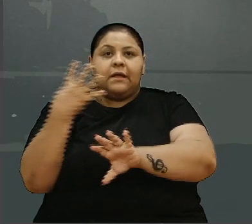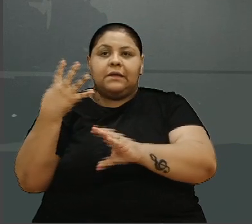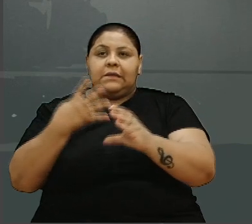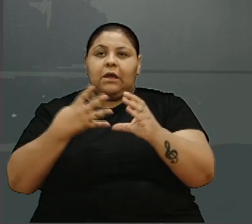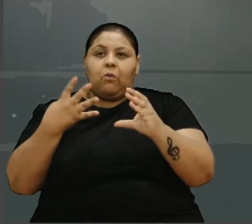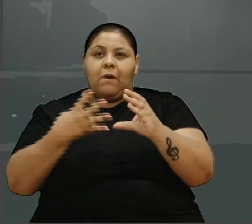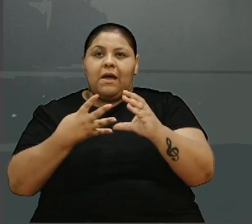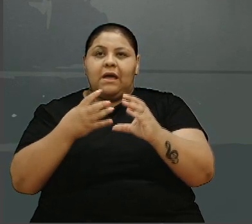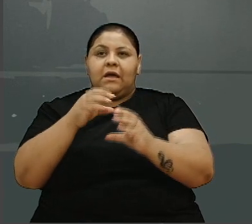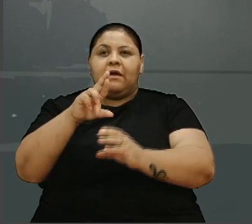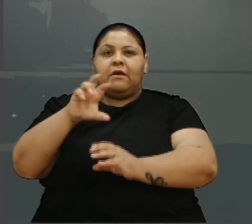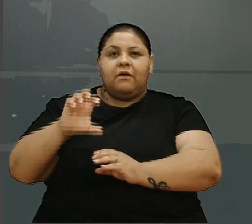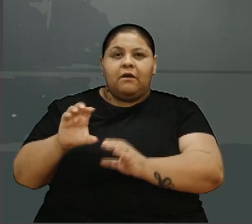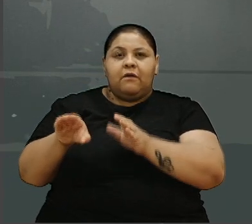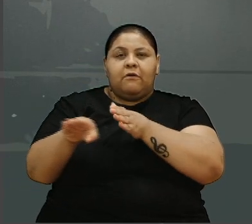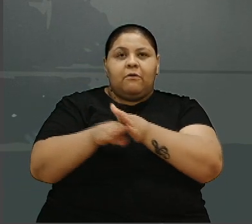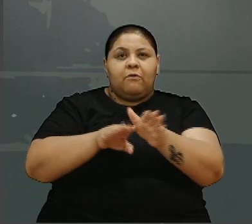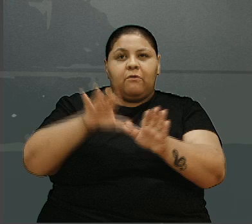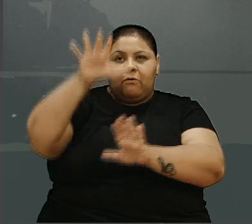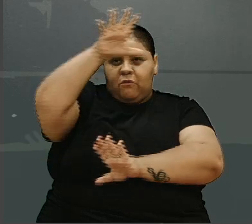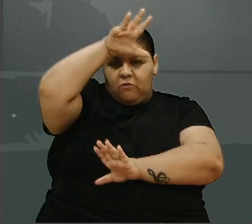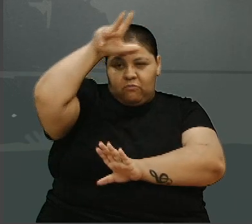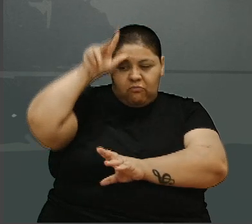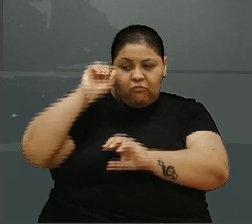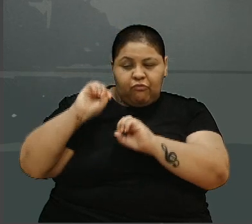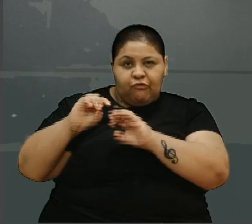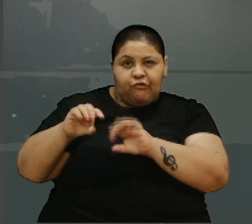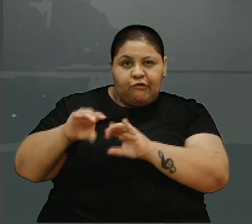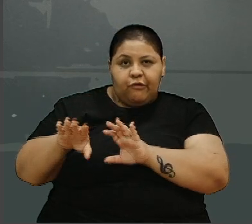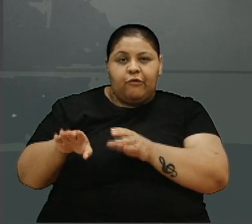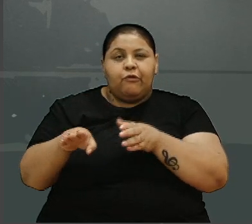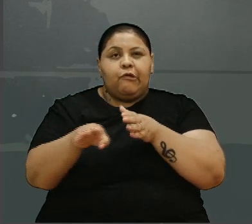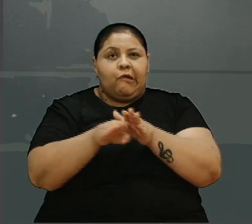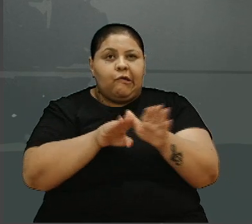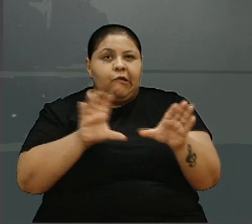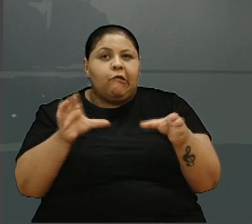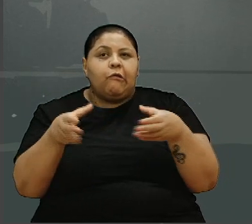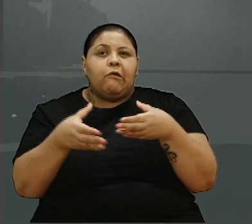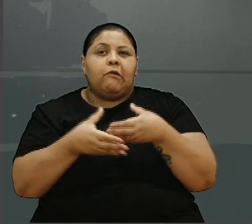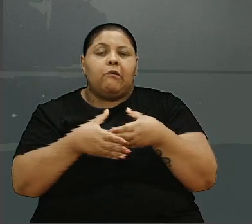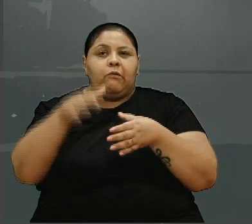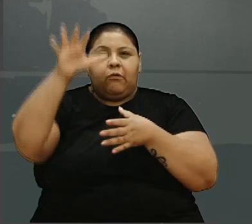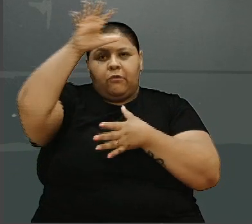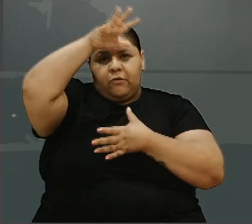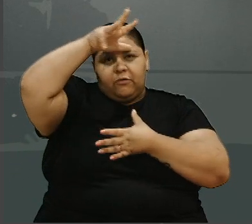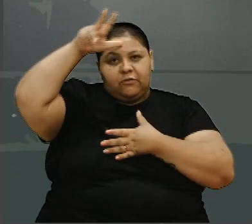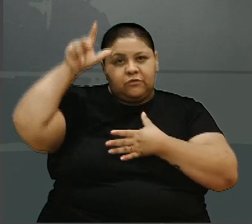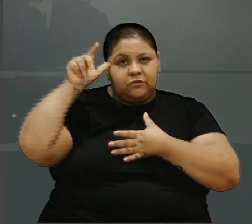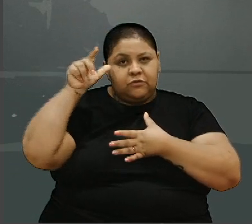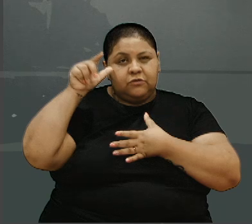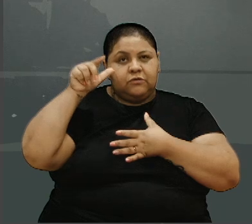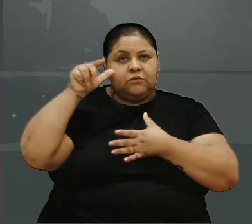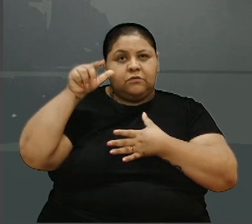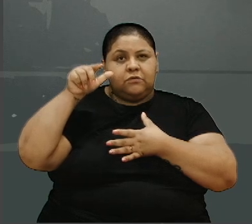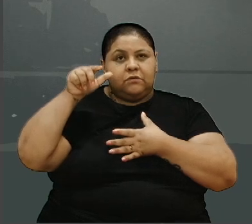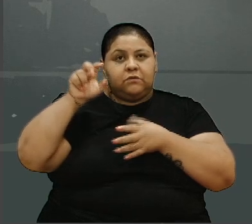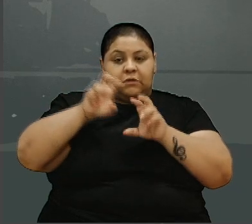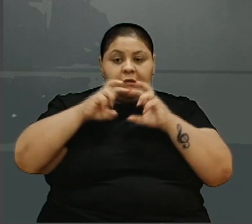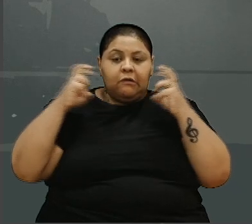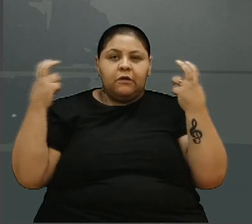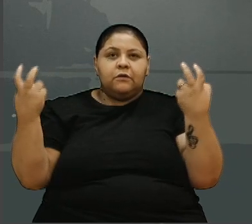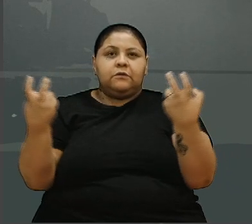CRE, do Conselho Municipal de Educação, do Conselho Municipal do Círculo de